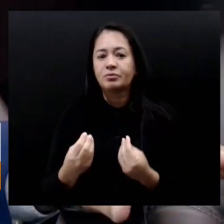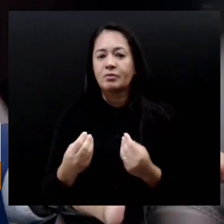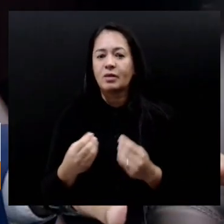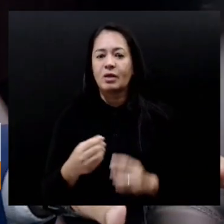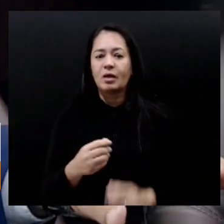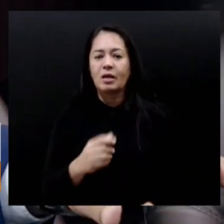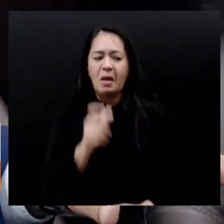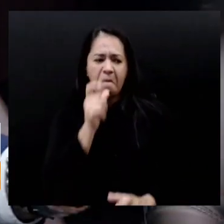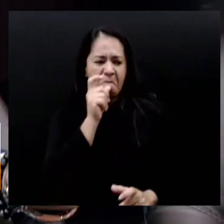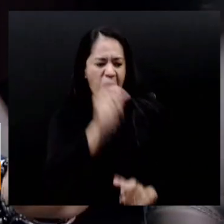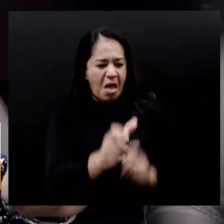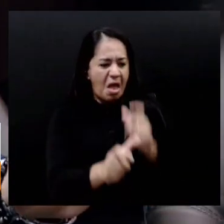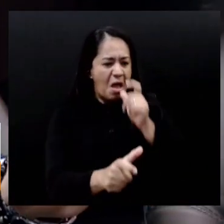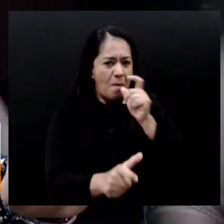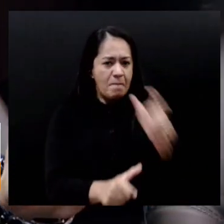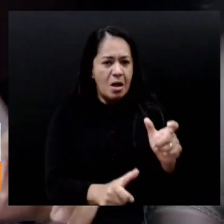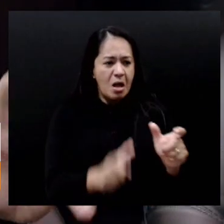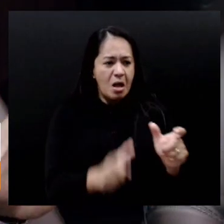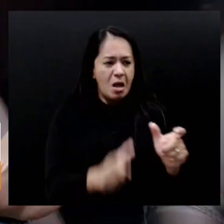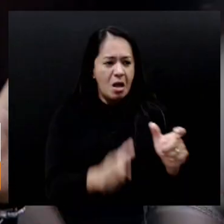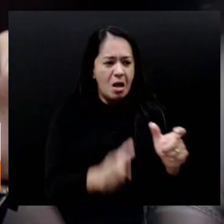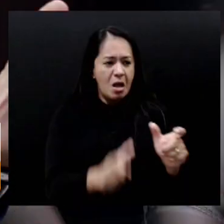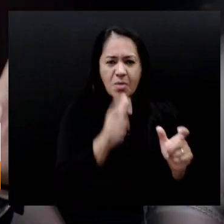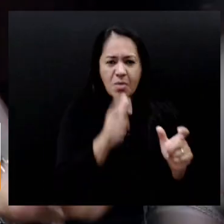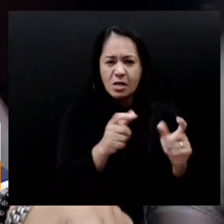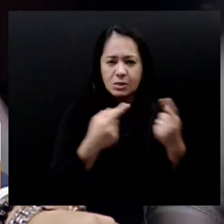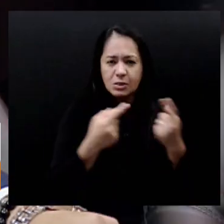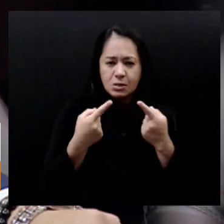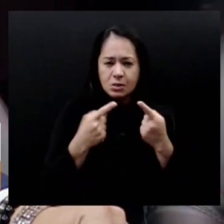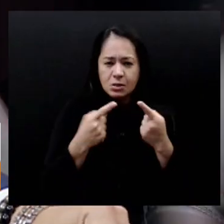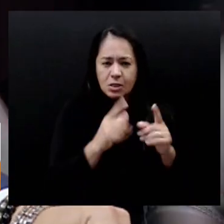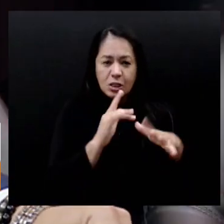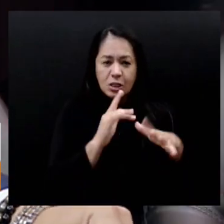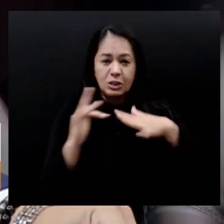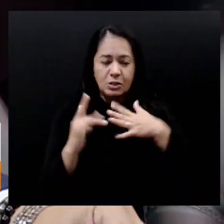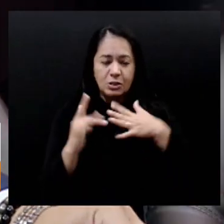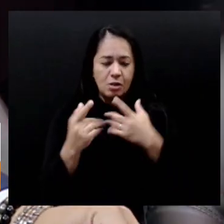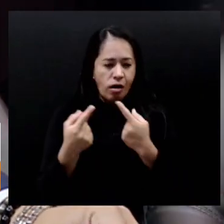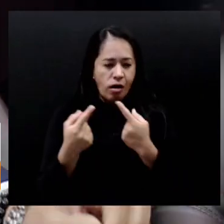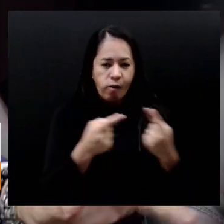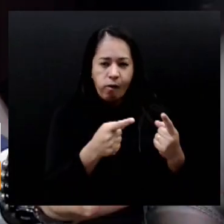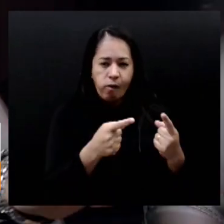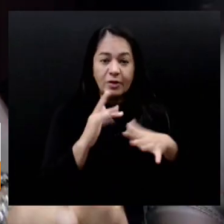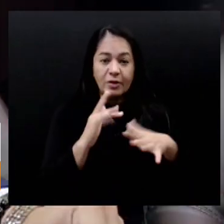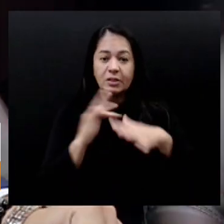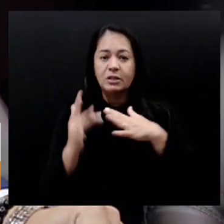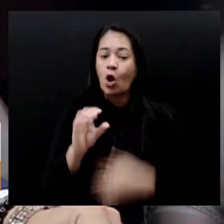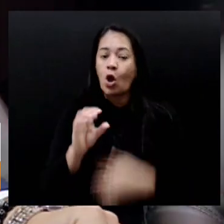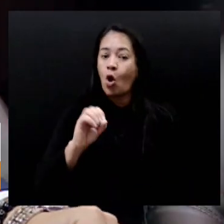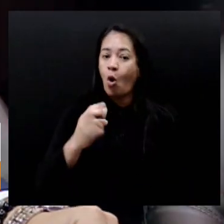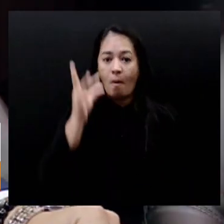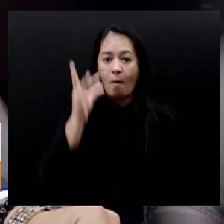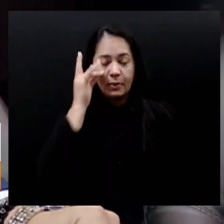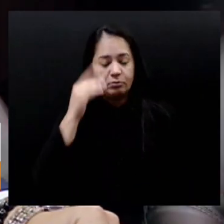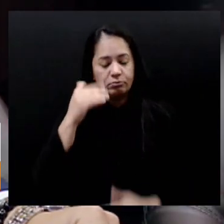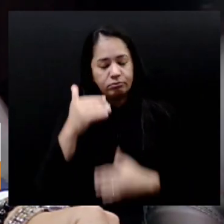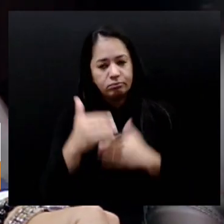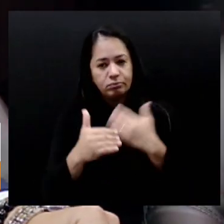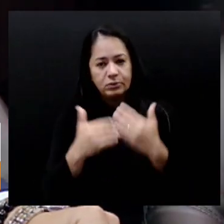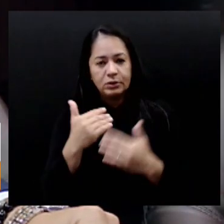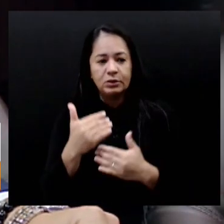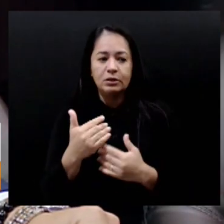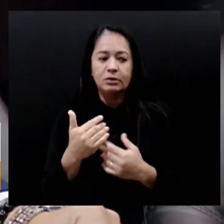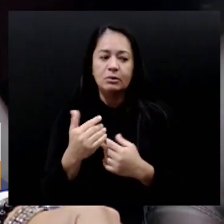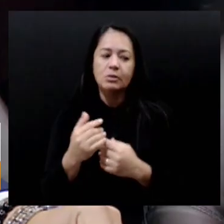para um stalking, né, aquela perseguição nas redes sociais ou até presencialmente, depois vai para uma ameaça e